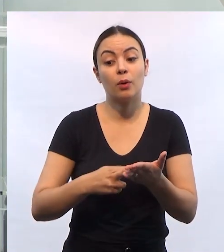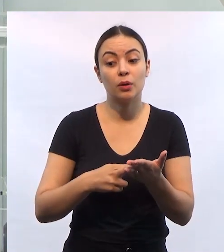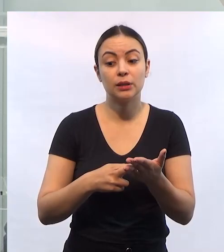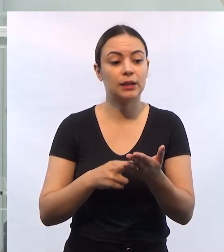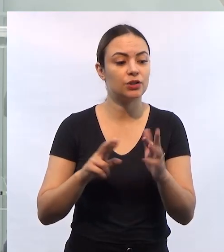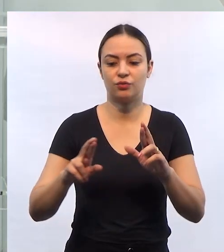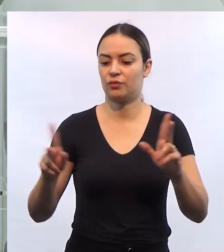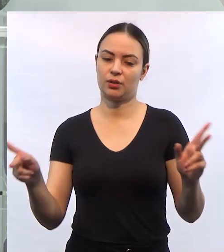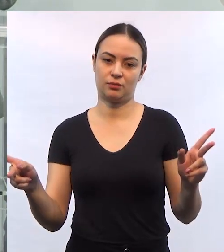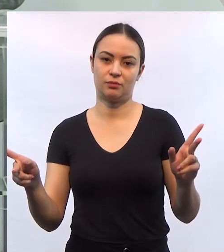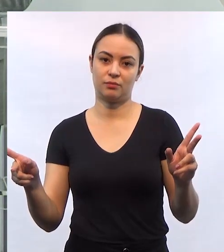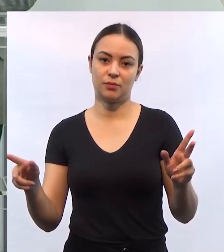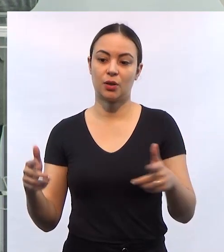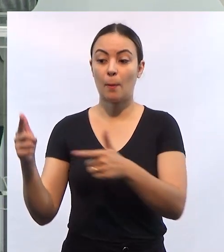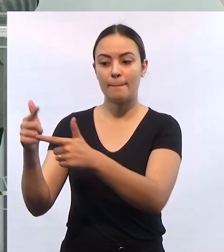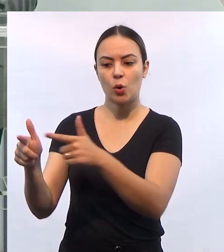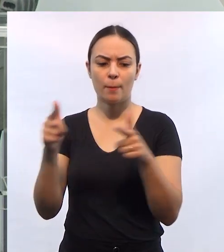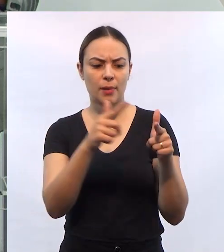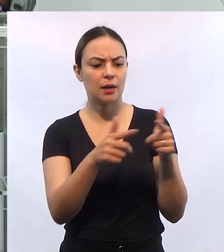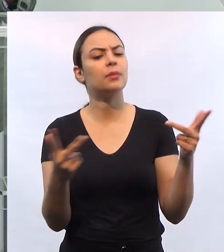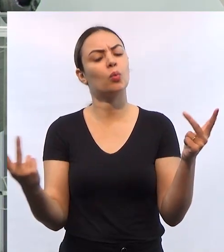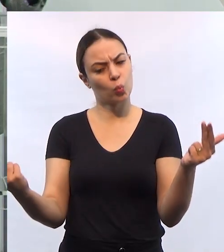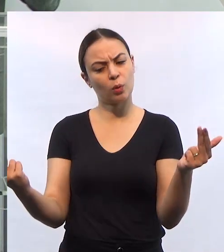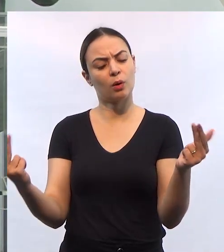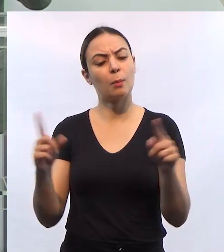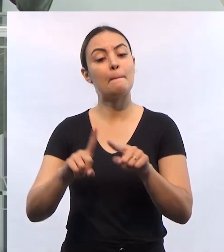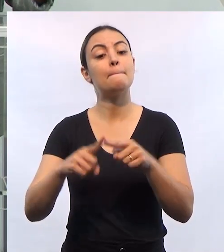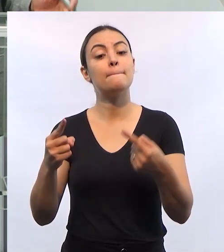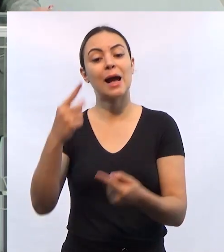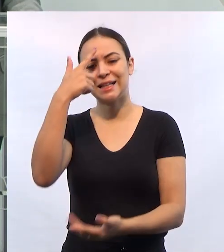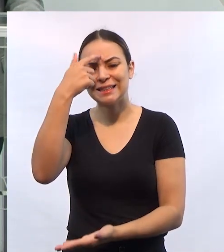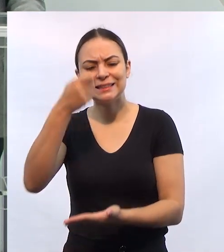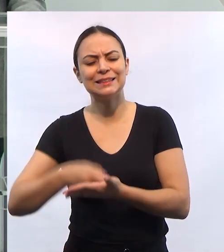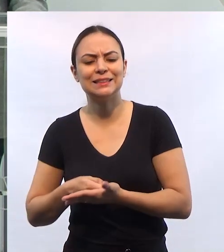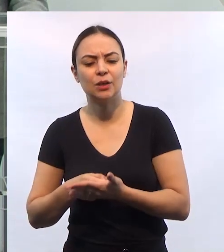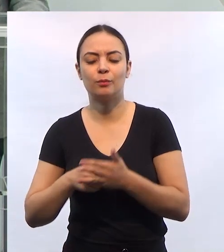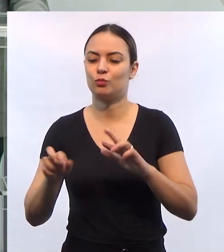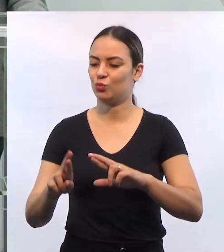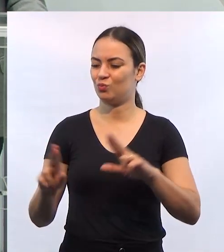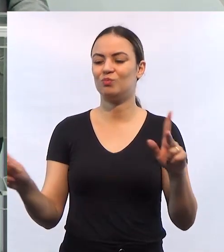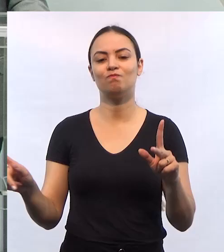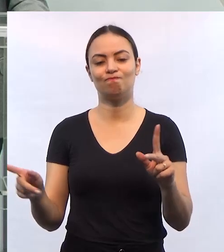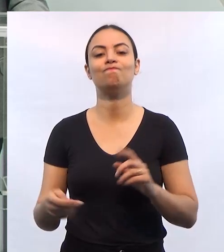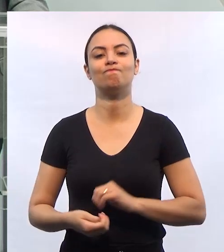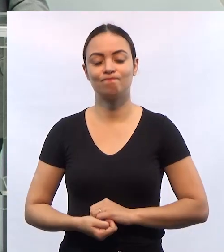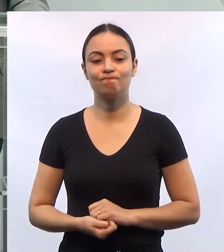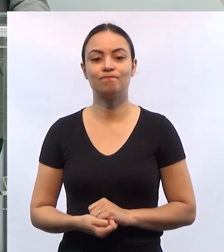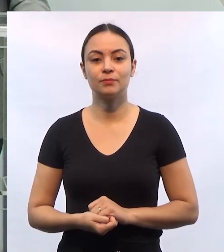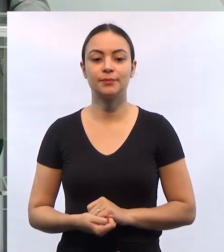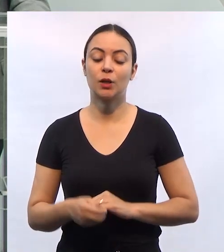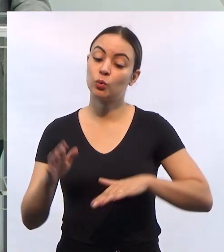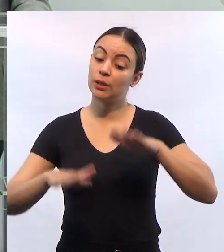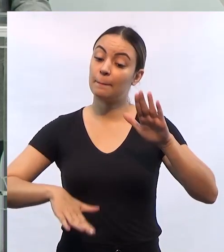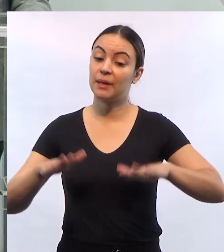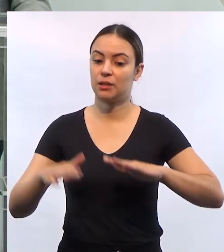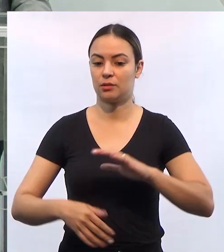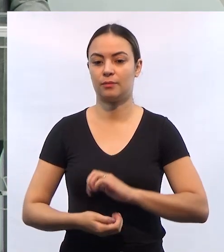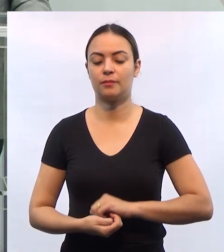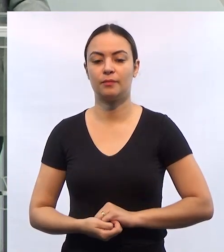efeito totalmente negativo. Tá? E às vezes até pode levar a empresa a fechar. E na administração pública,